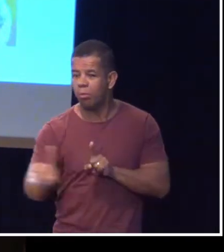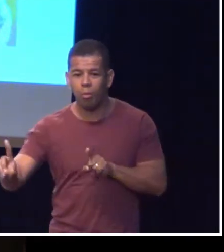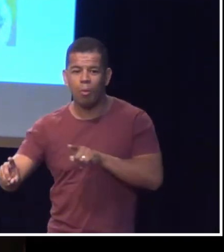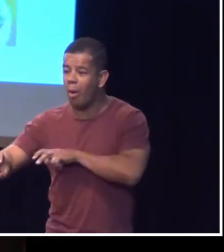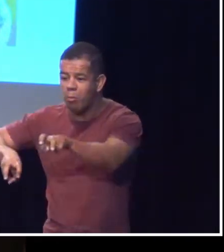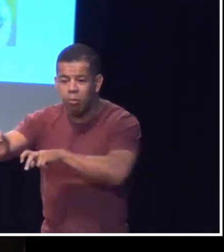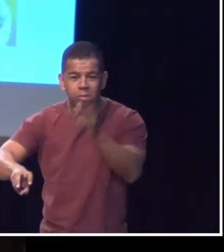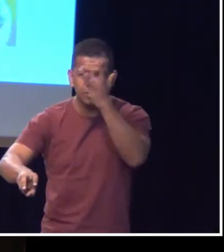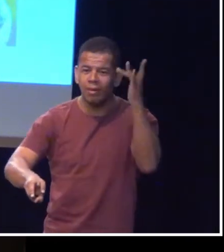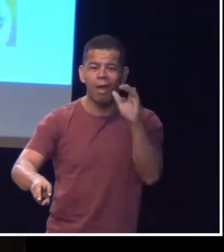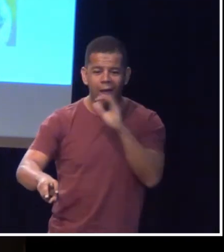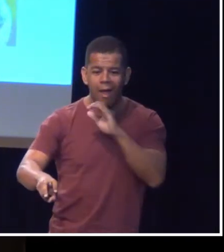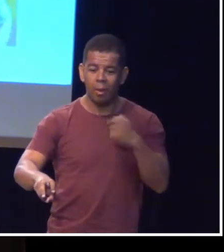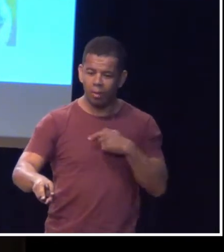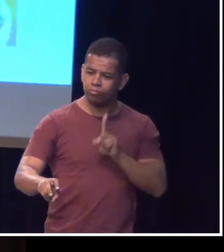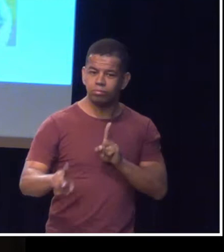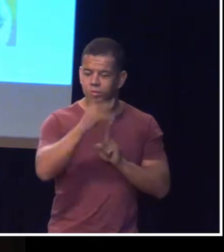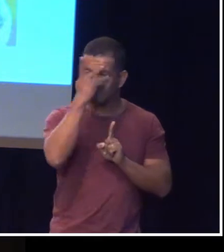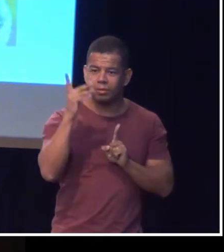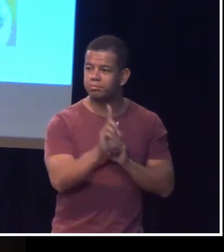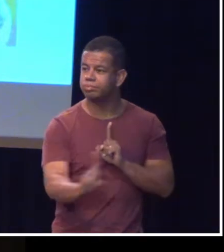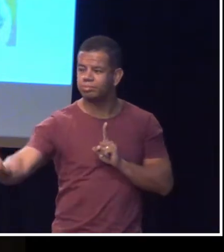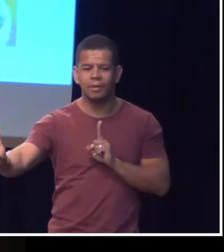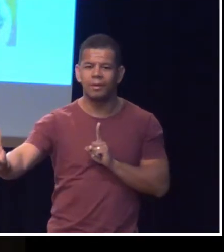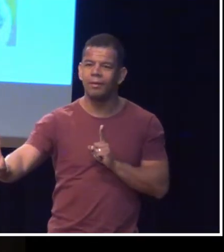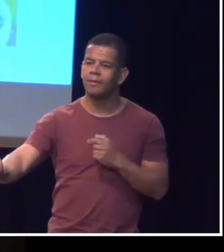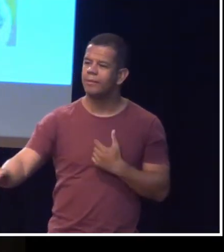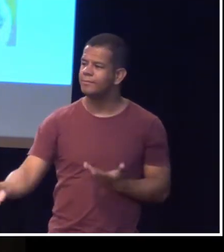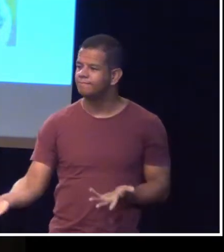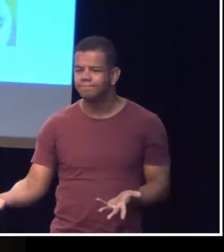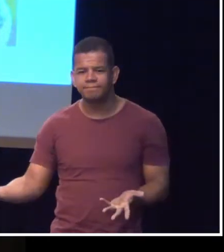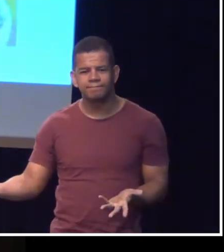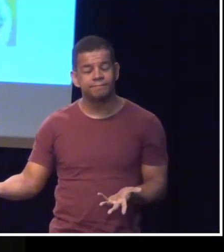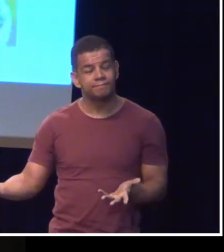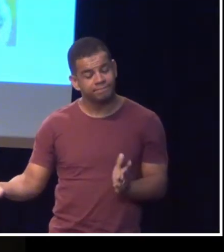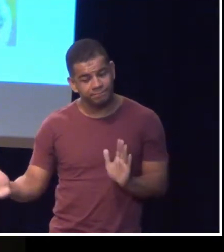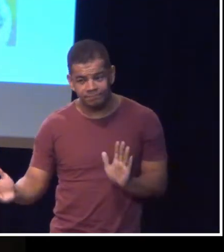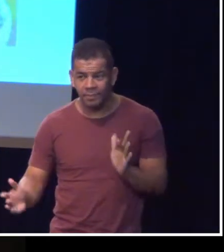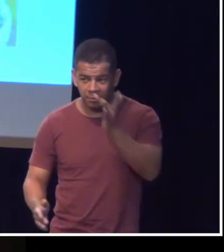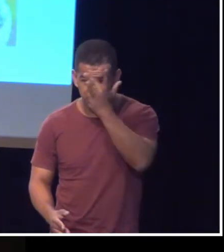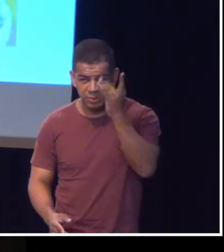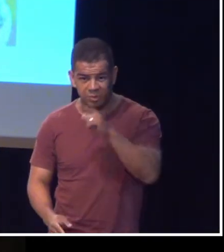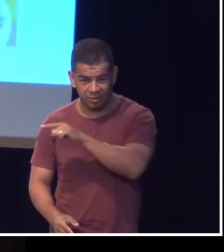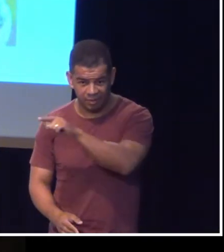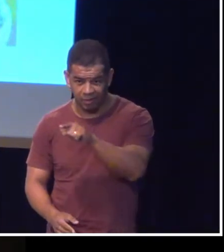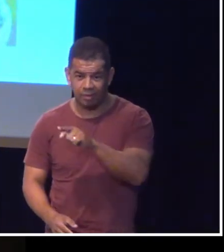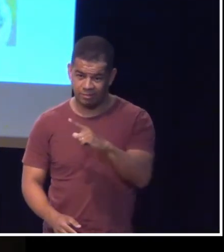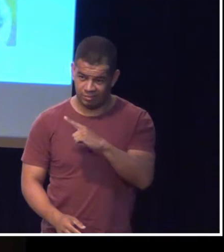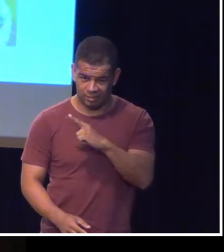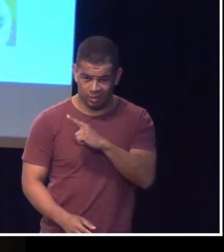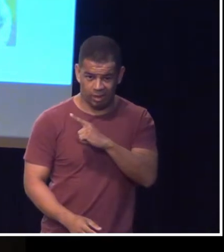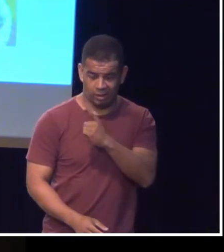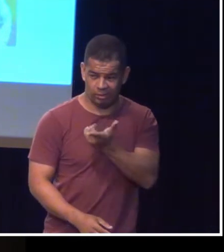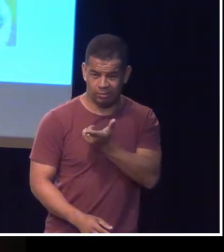delas. Eu não posso, de fato, admitir ou afirmar que essas pessoas estão tendo algum tipo de preconceito